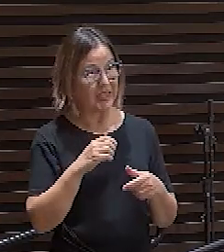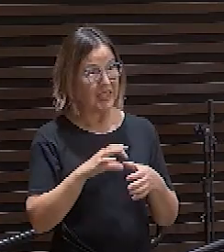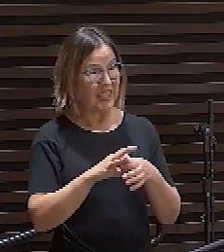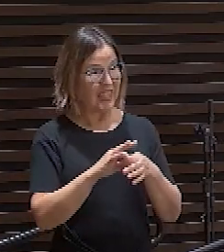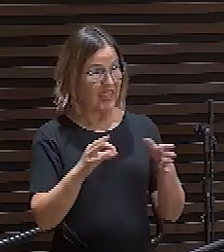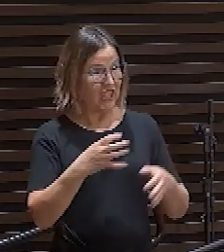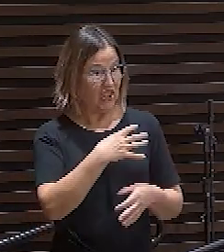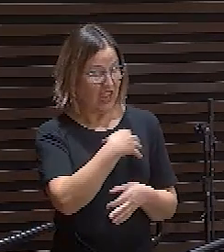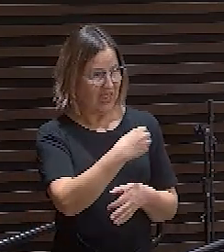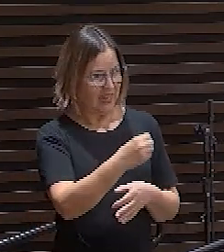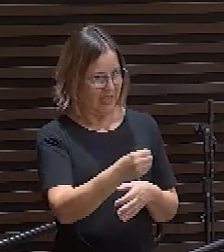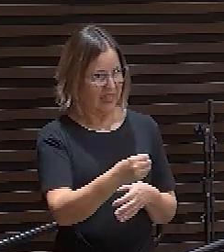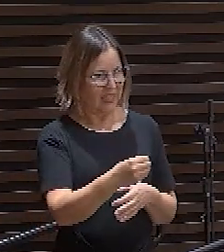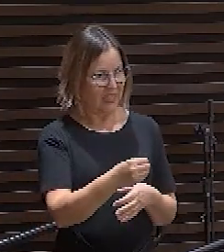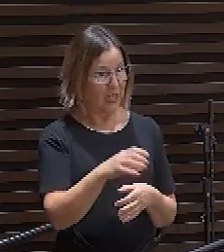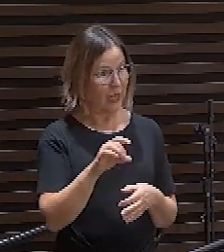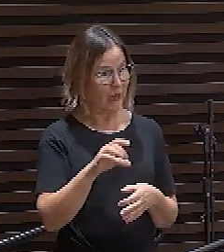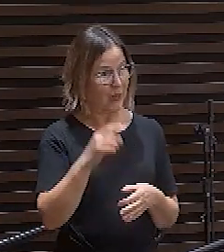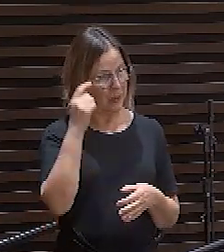a bens materiais.